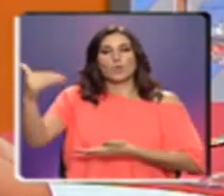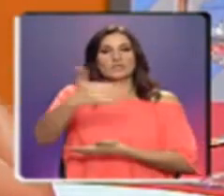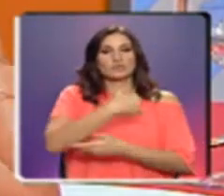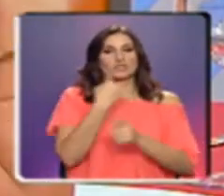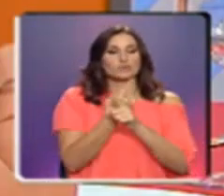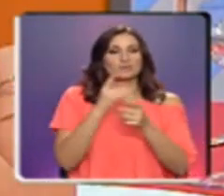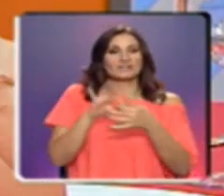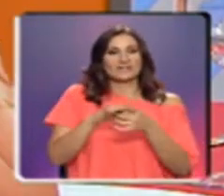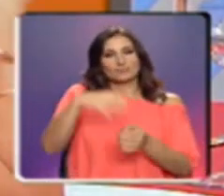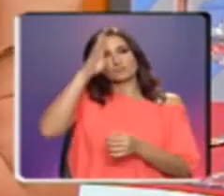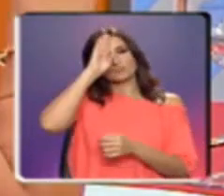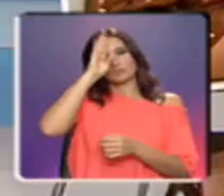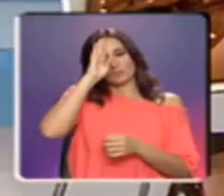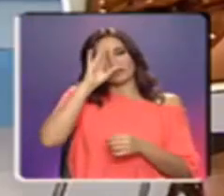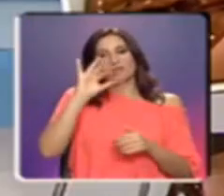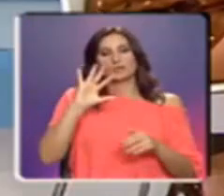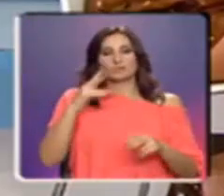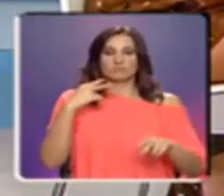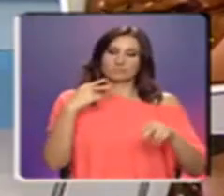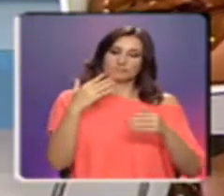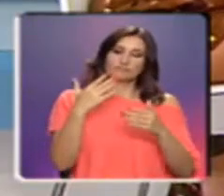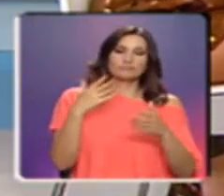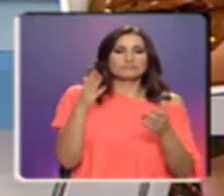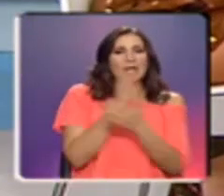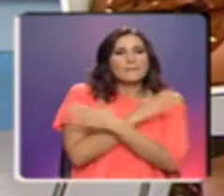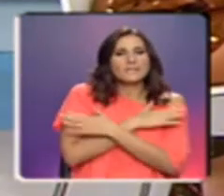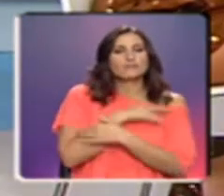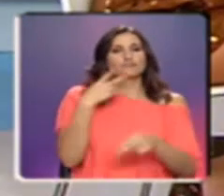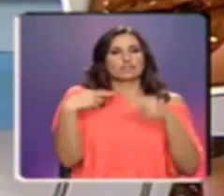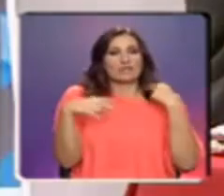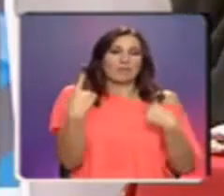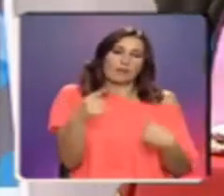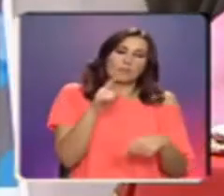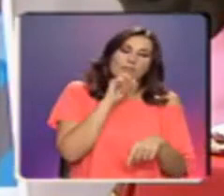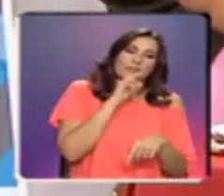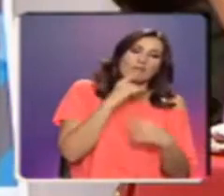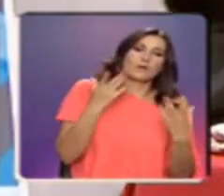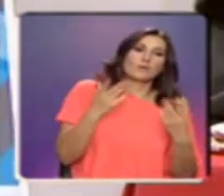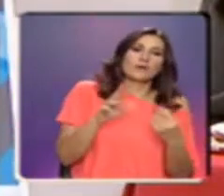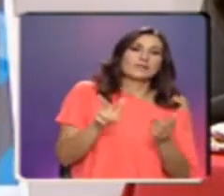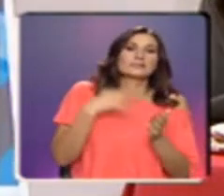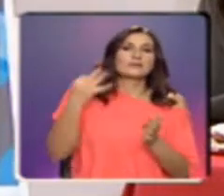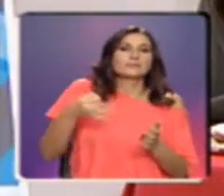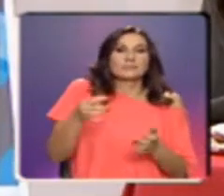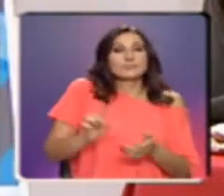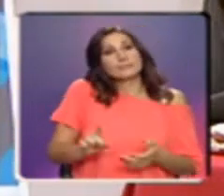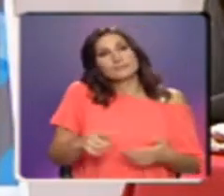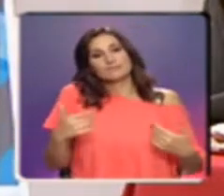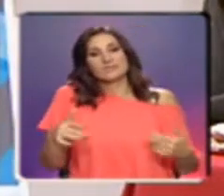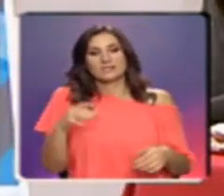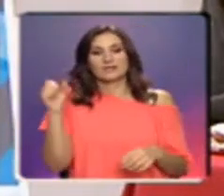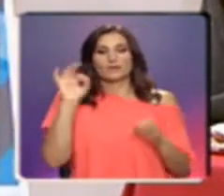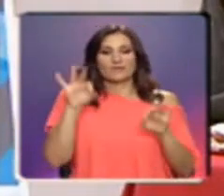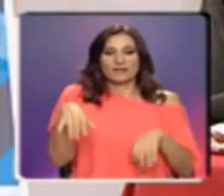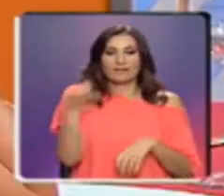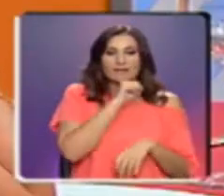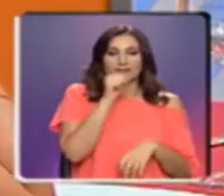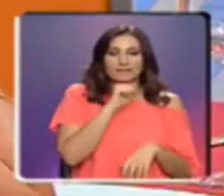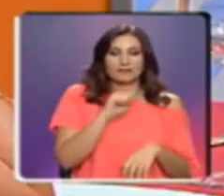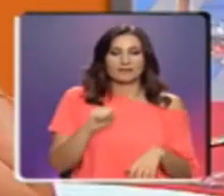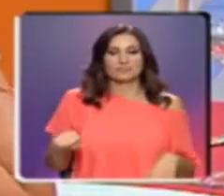era do Sporting. Quando janta com amigos, quando tem essa possibilidade, que agora já não deve ser assim tão fácil, canta no final?